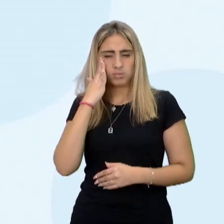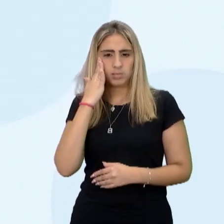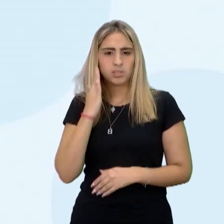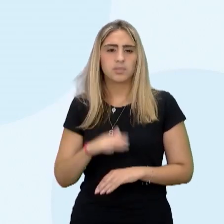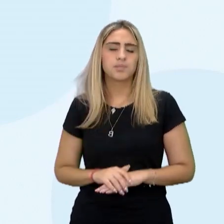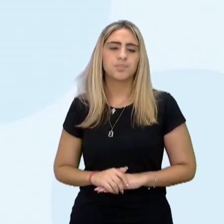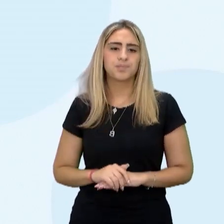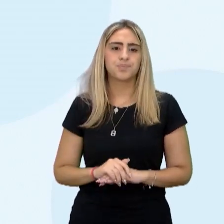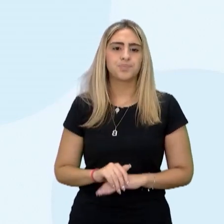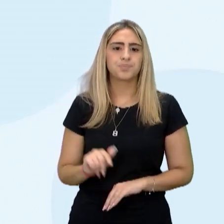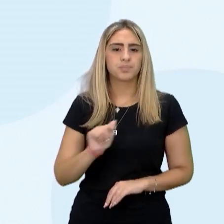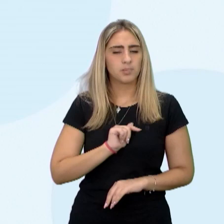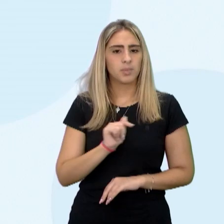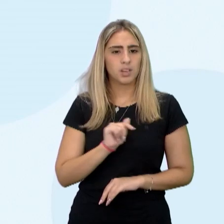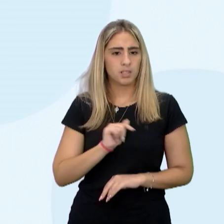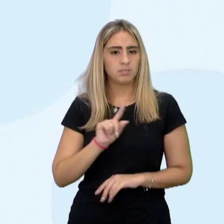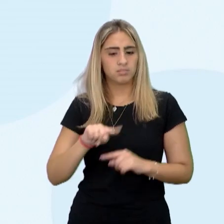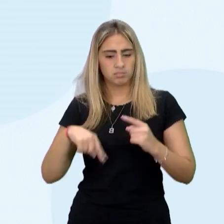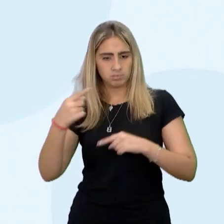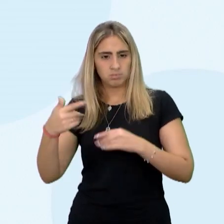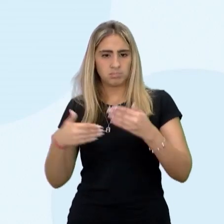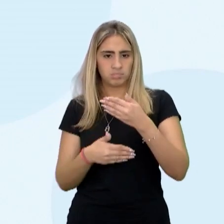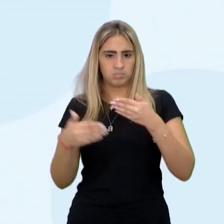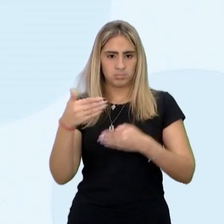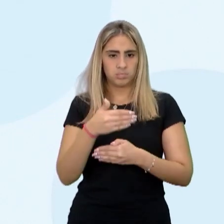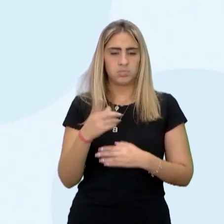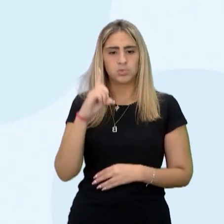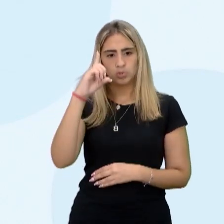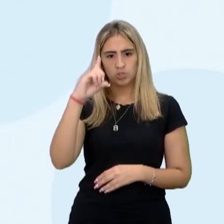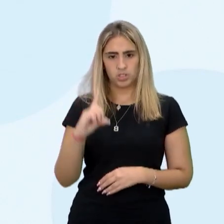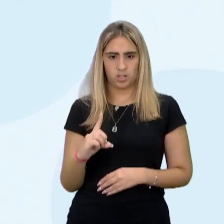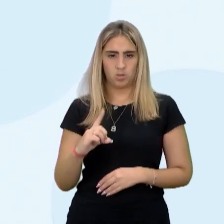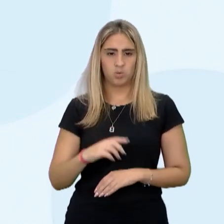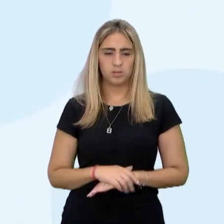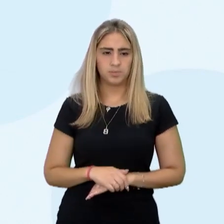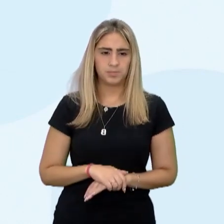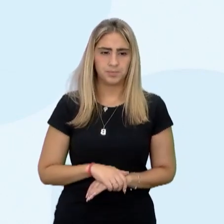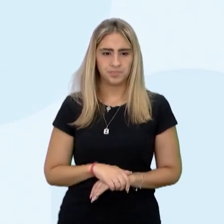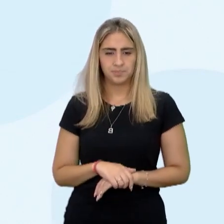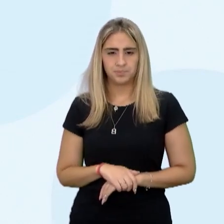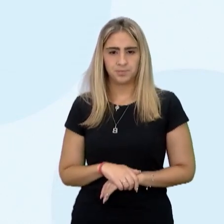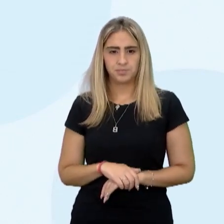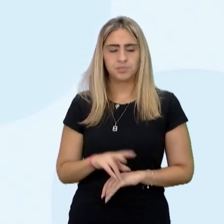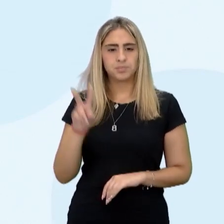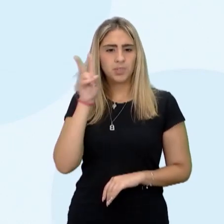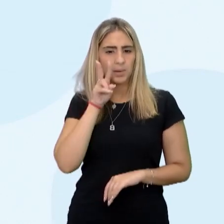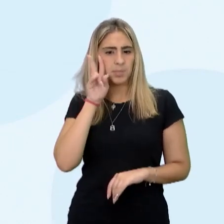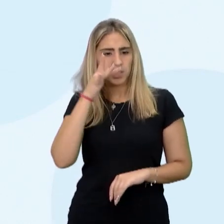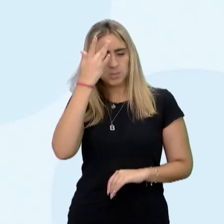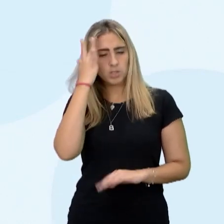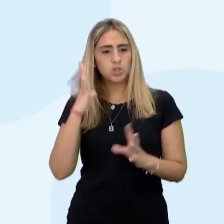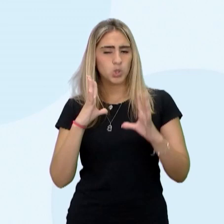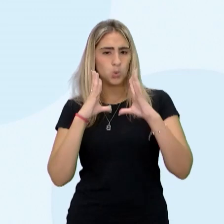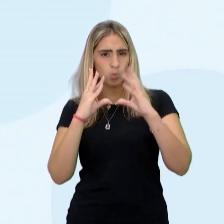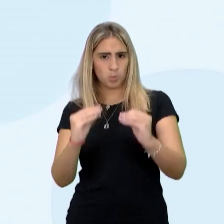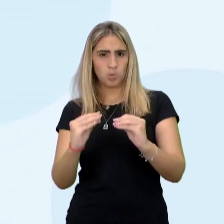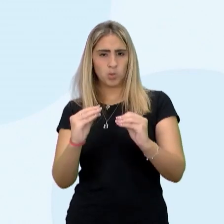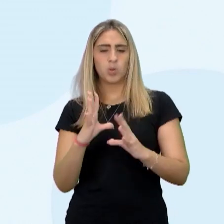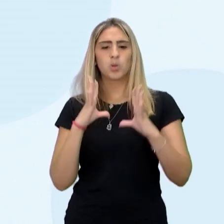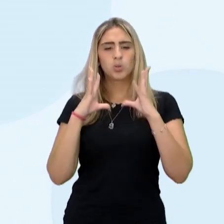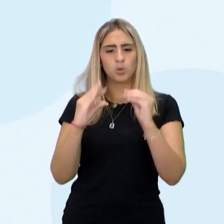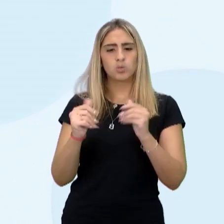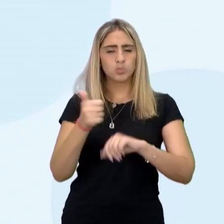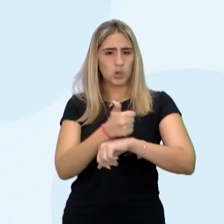aí a gente tem alguns alinhamentos no próximo slide do diretor. Lembrando, pessoal, que todo mundo, né, todos